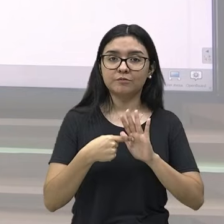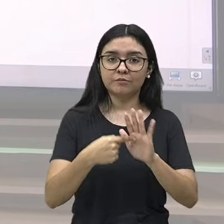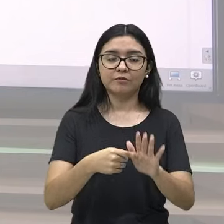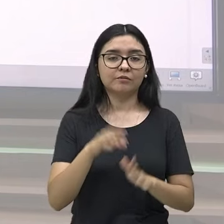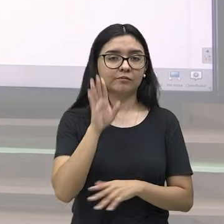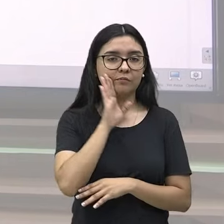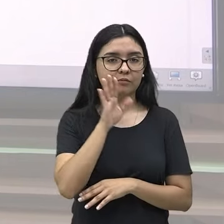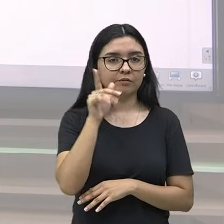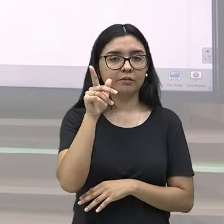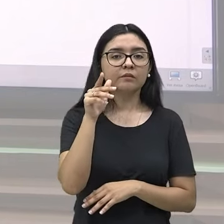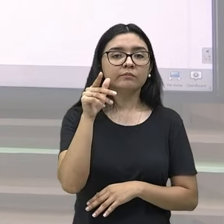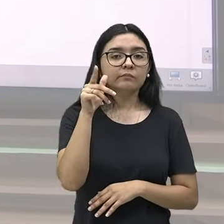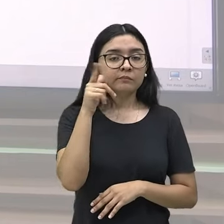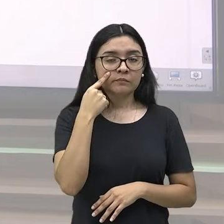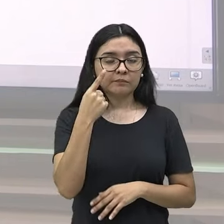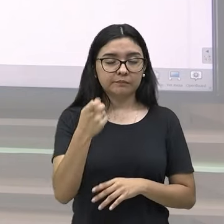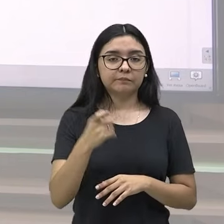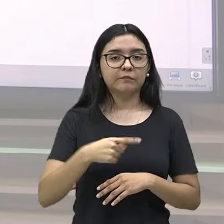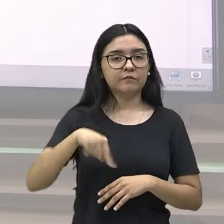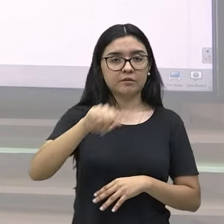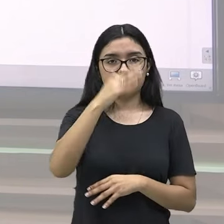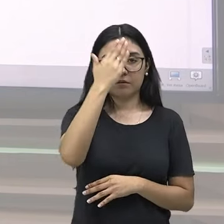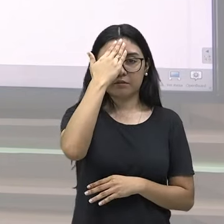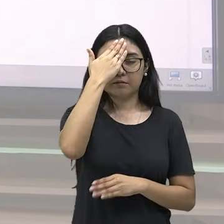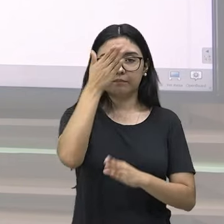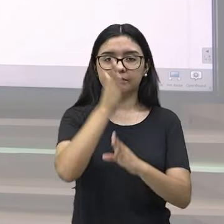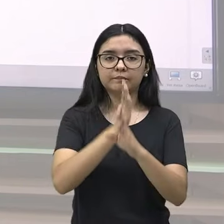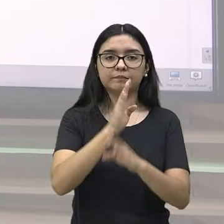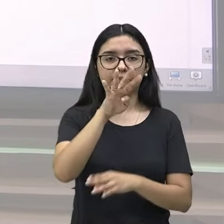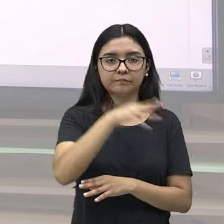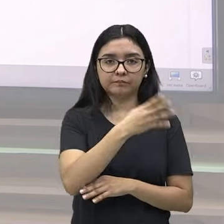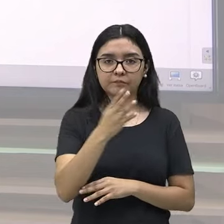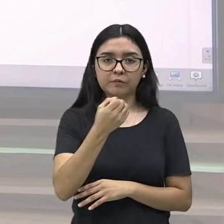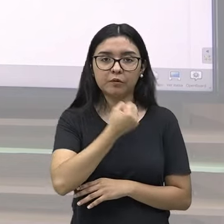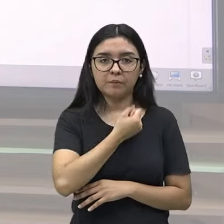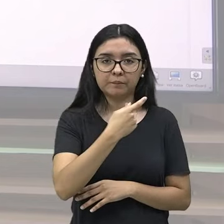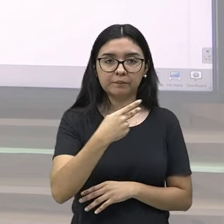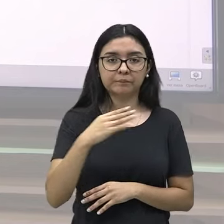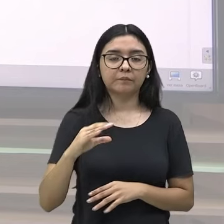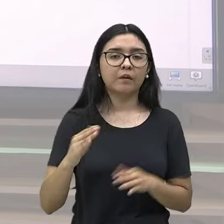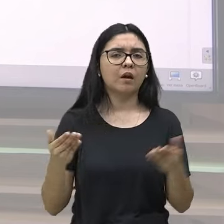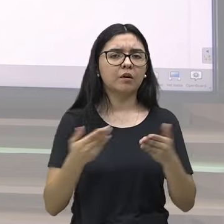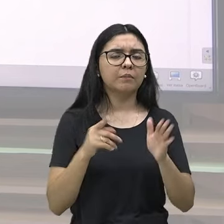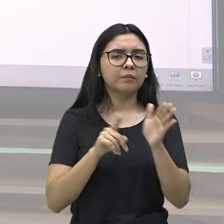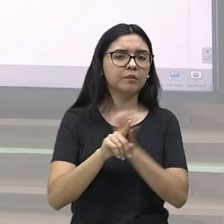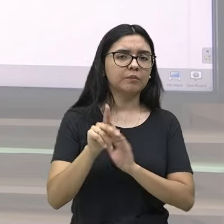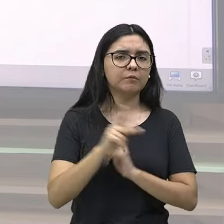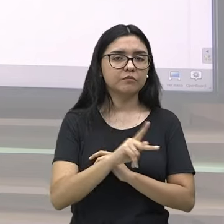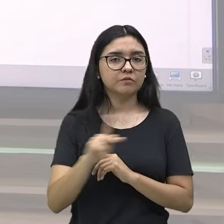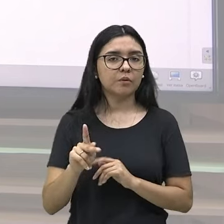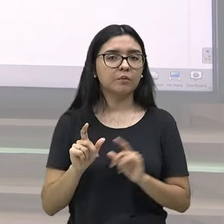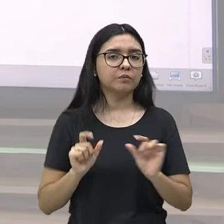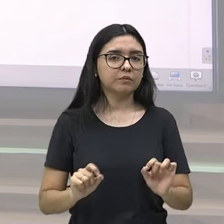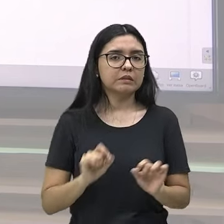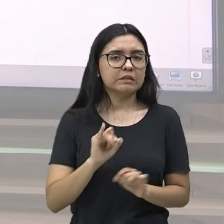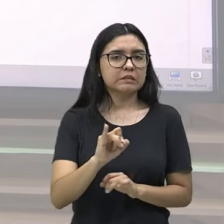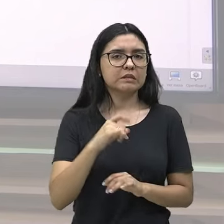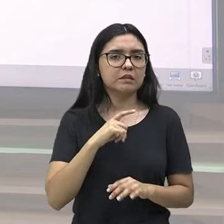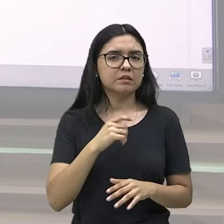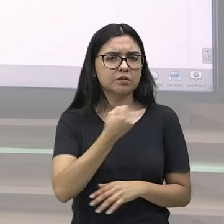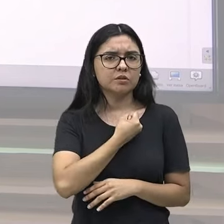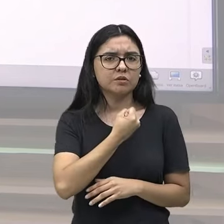legal. Olha só, você já sabe identificar os números primos, números compostos, mas aí você poderia perguntar assim, professor, e se esses números